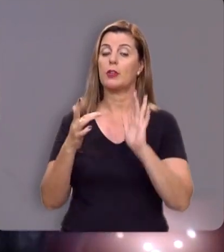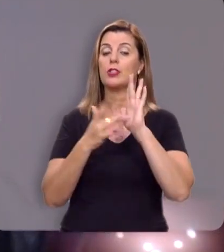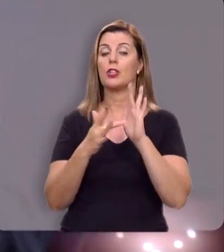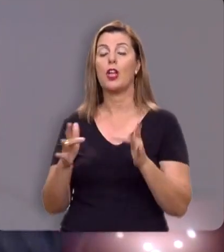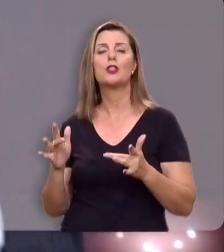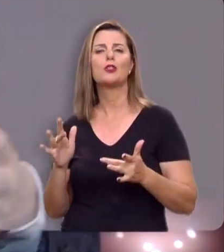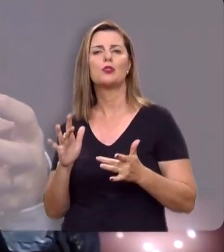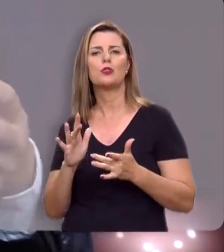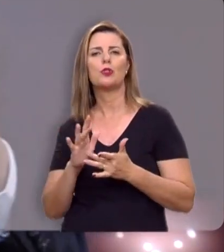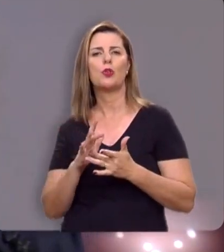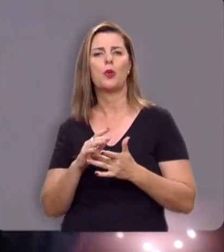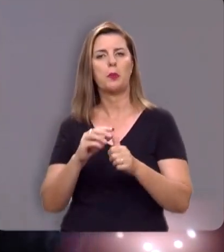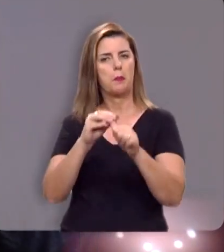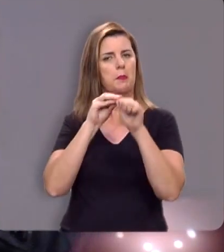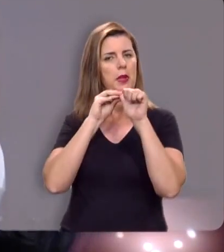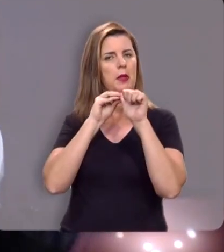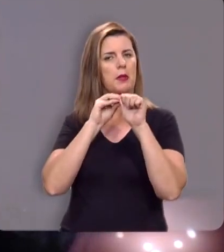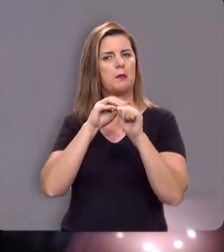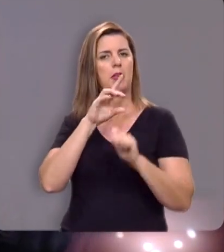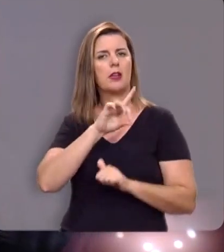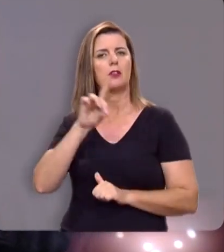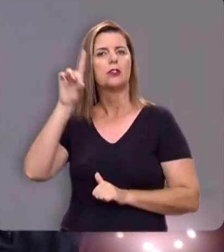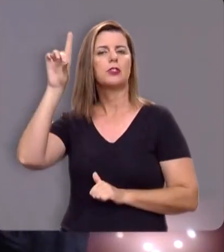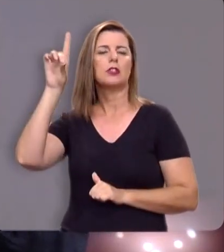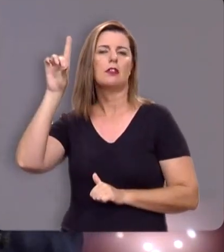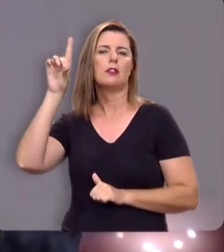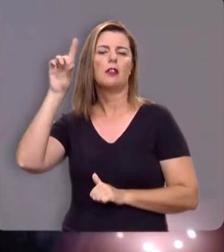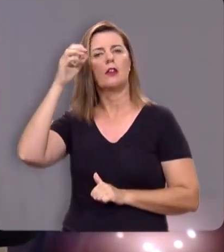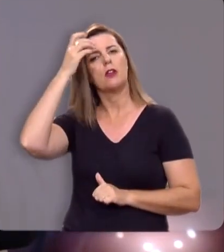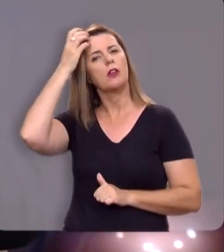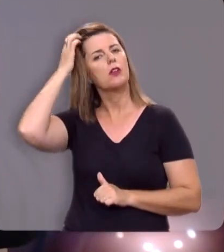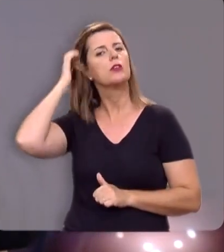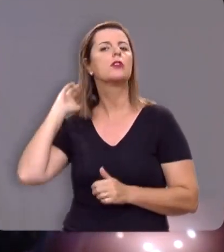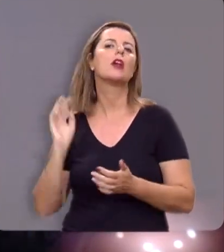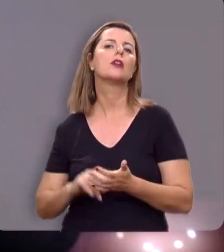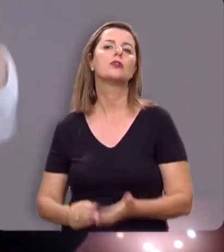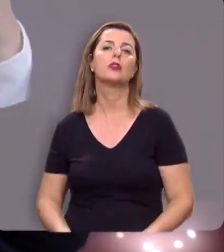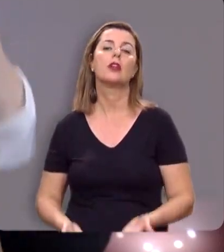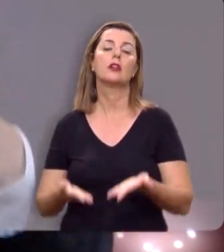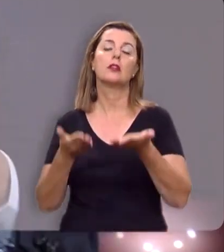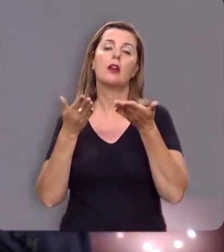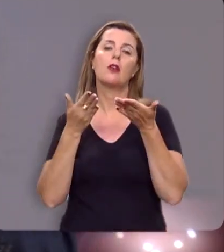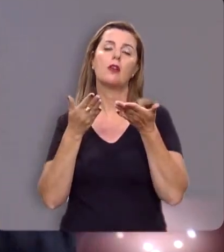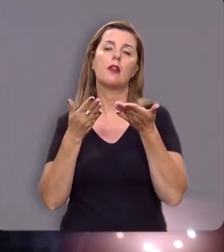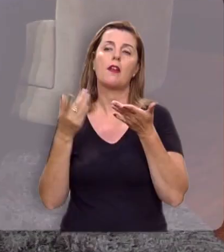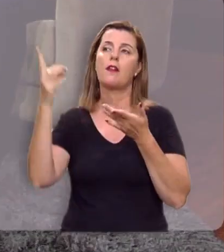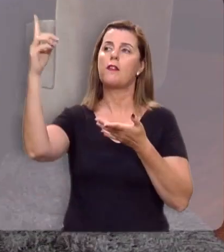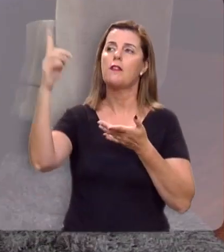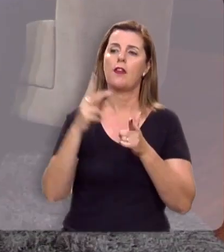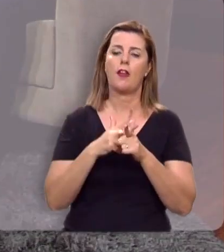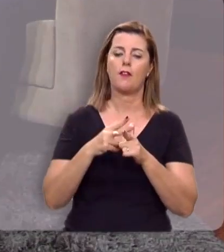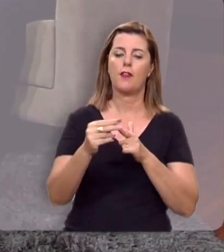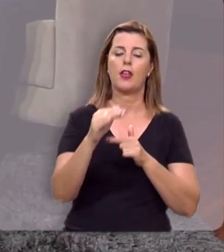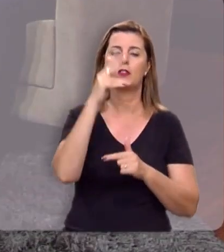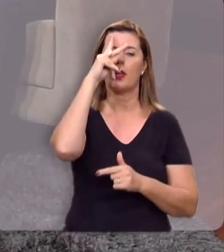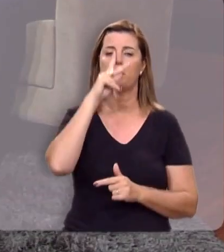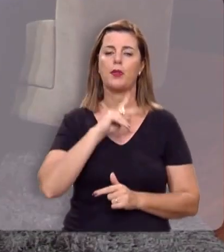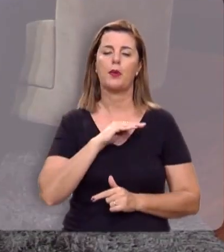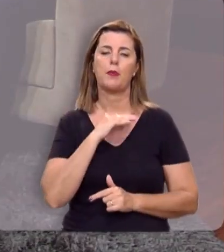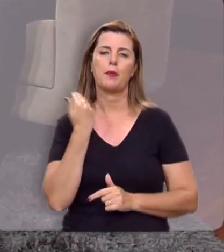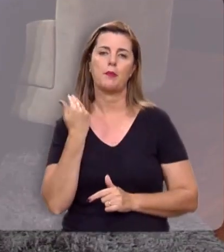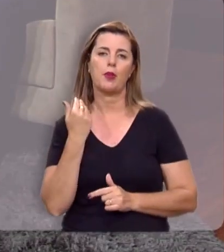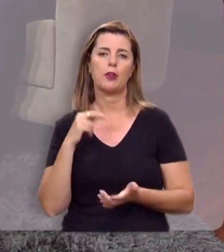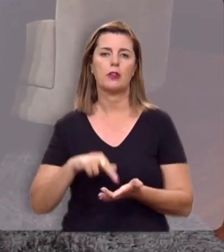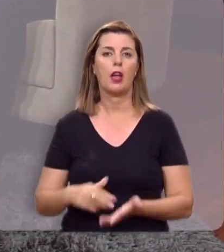Jesus, né, que é o primogênito daqueles, né, que ressuscitaram. Então Jesus, ele vence a própria morte,